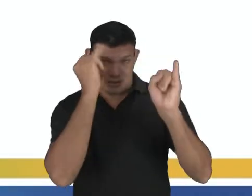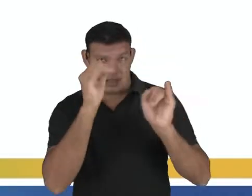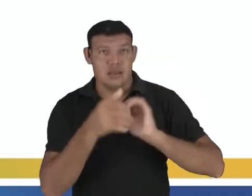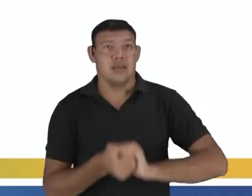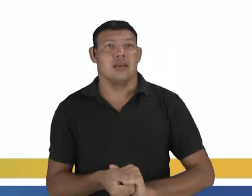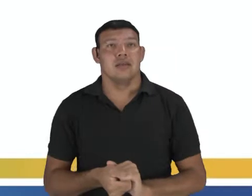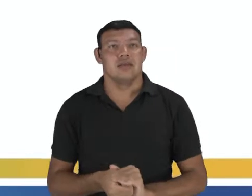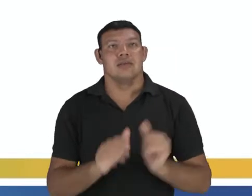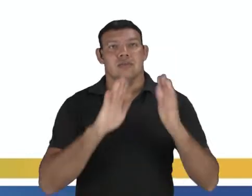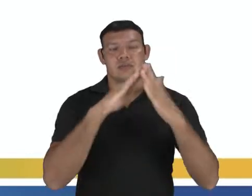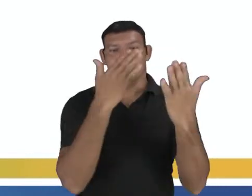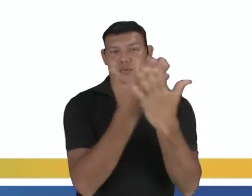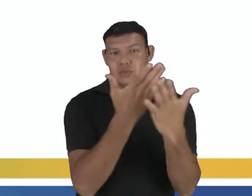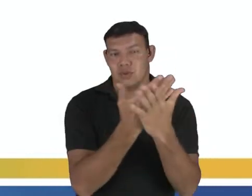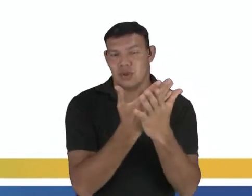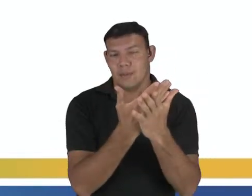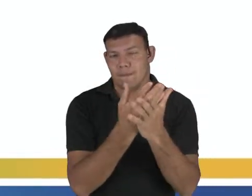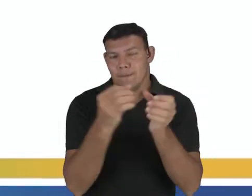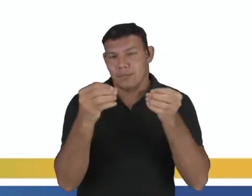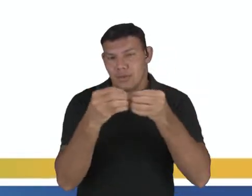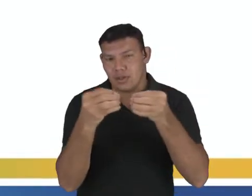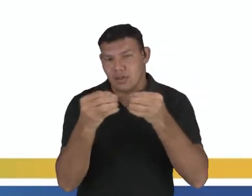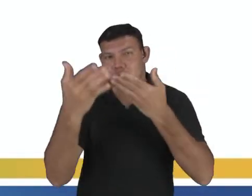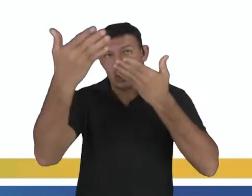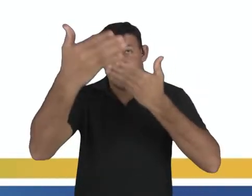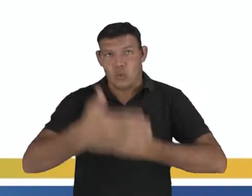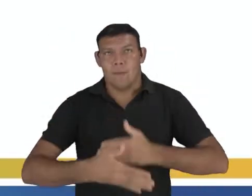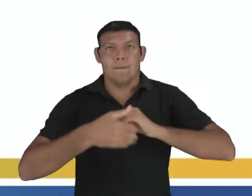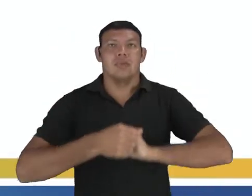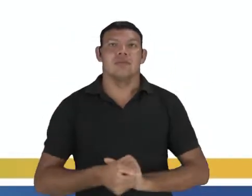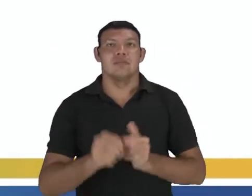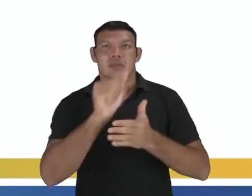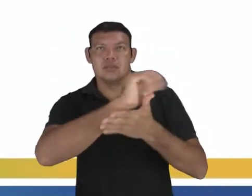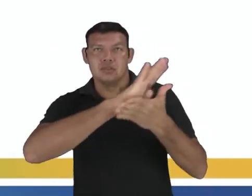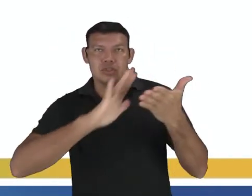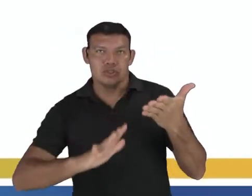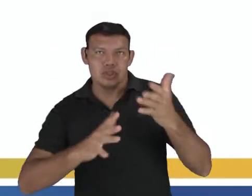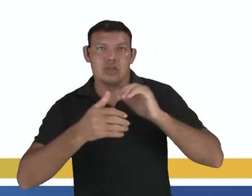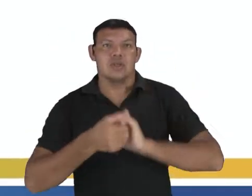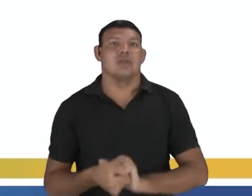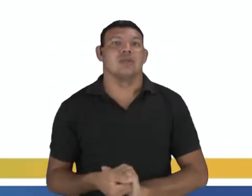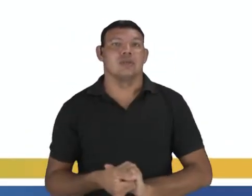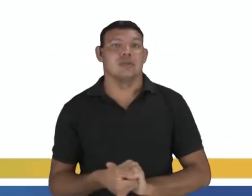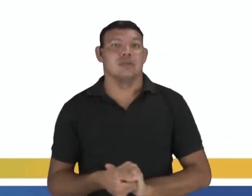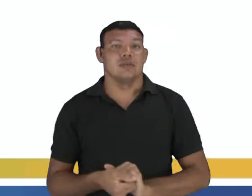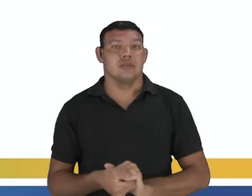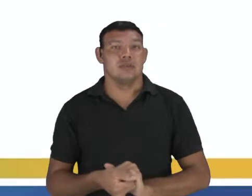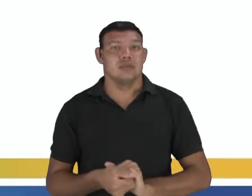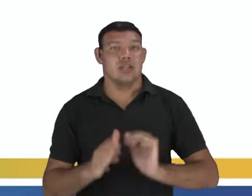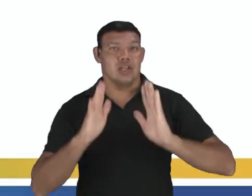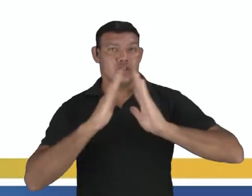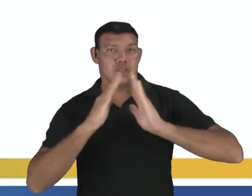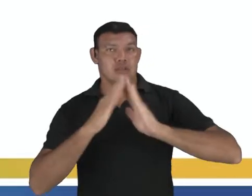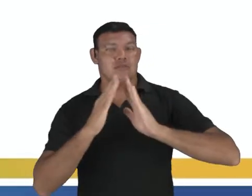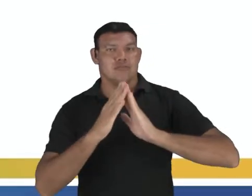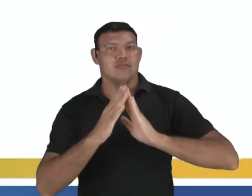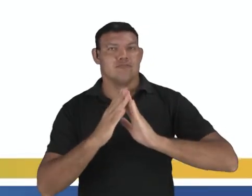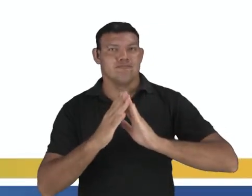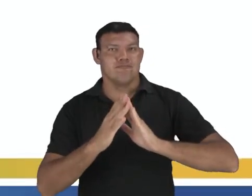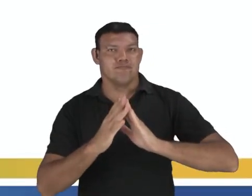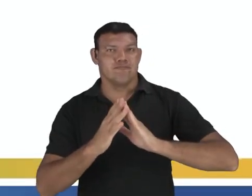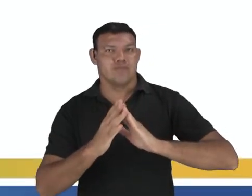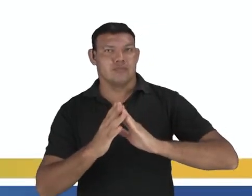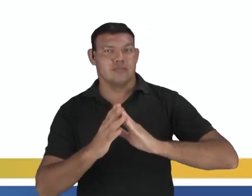é estudar na véspera da prova, deixar a lição de casa para a última hora e fazer os primeiros exercícios fáceis e